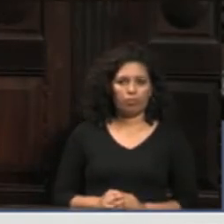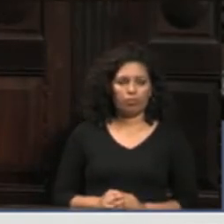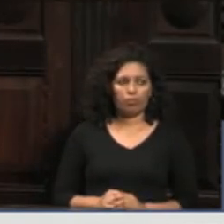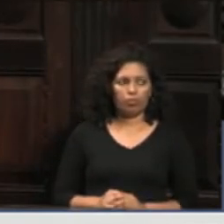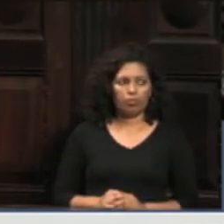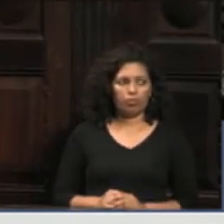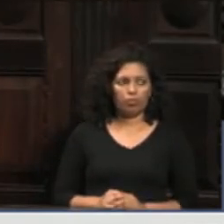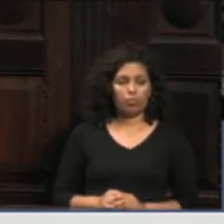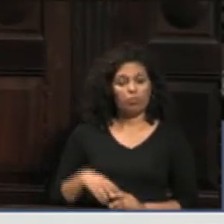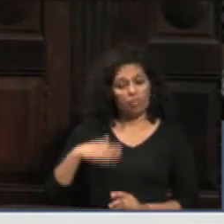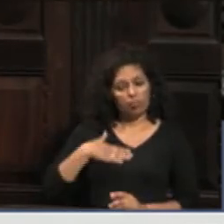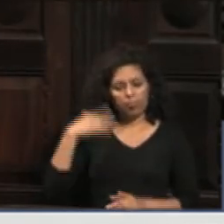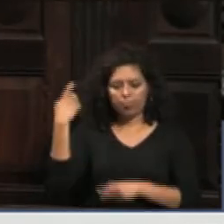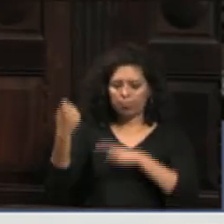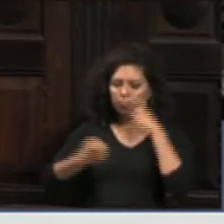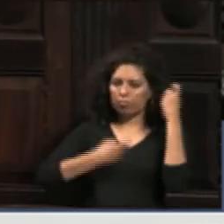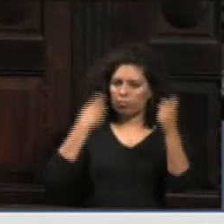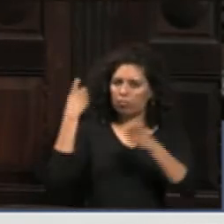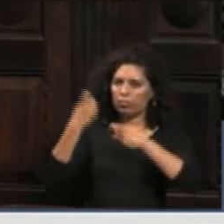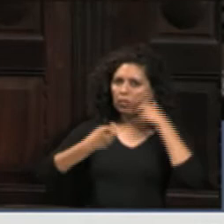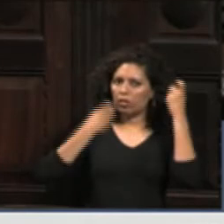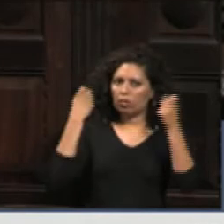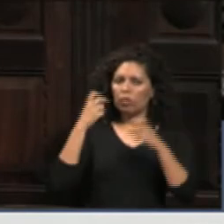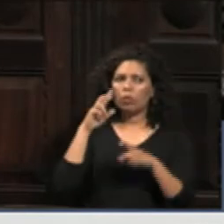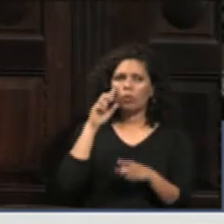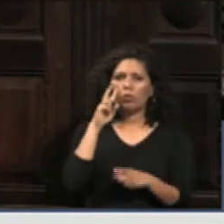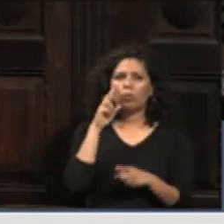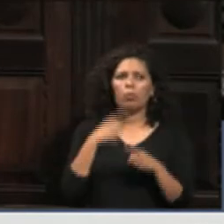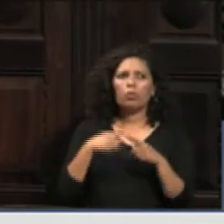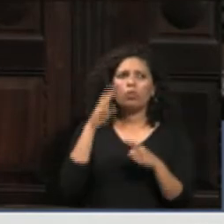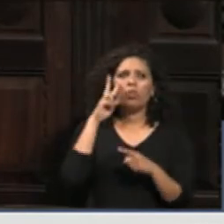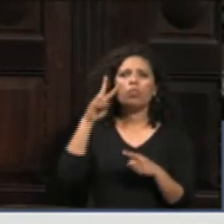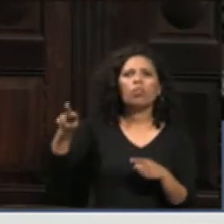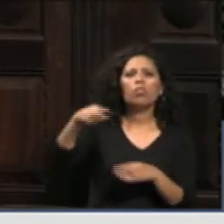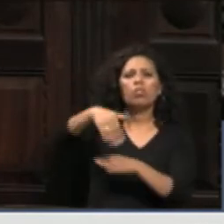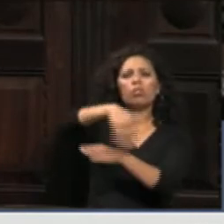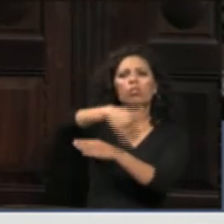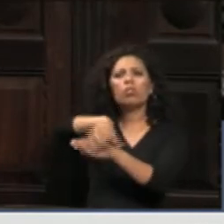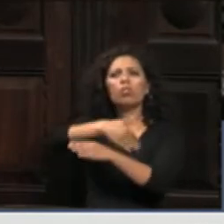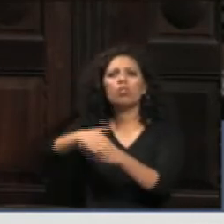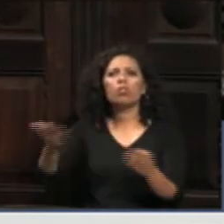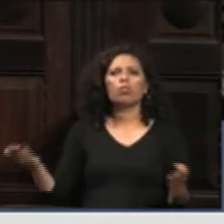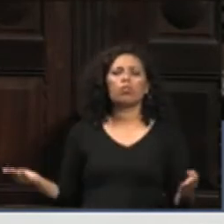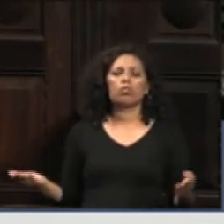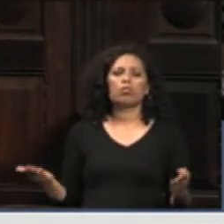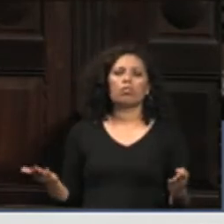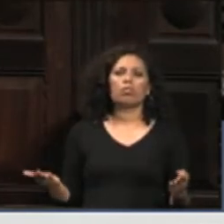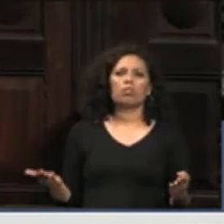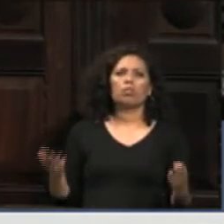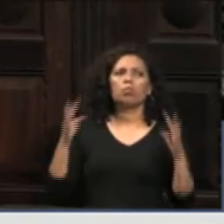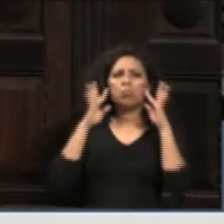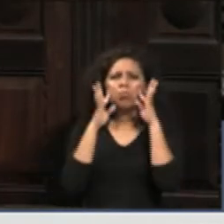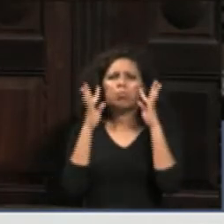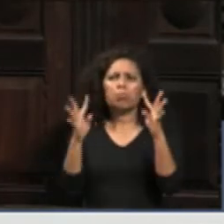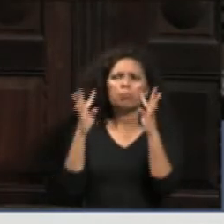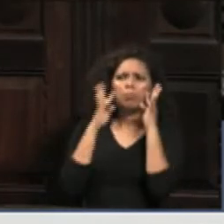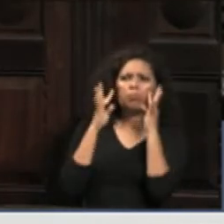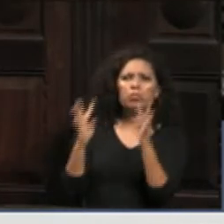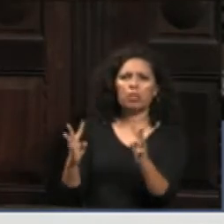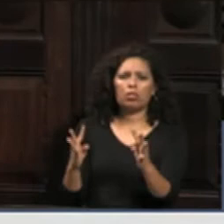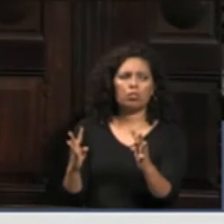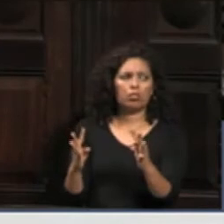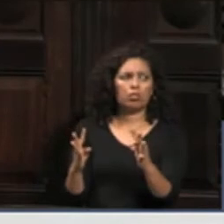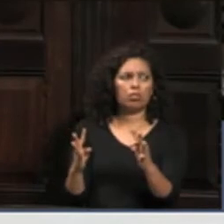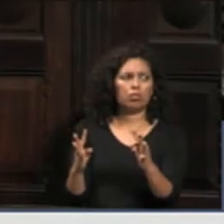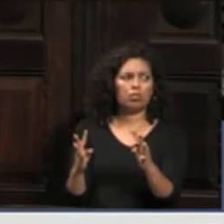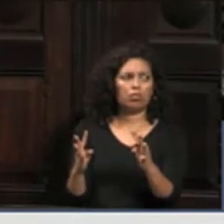realmente nos deixa preocupados, o que a gente está assistindo nas ruas, o que nós estamos observando e